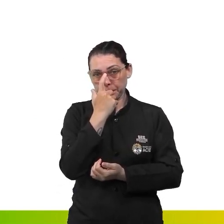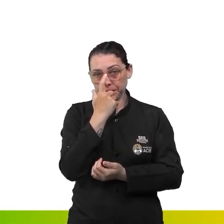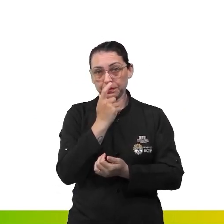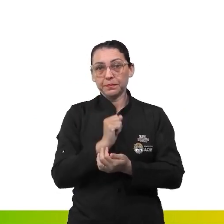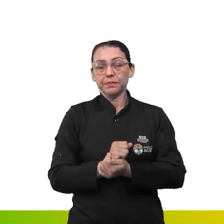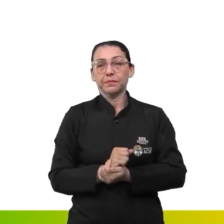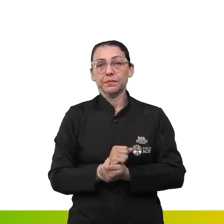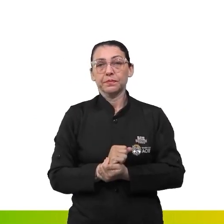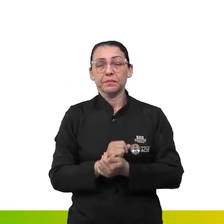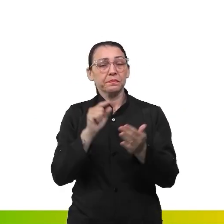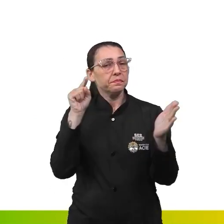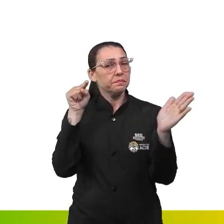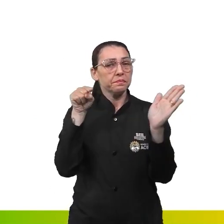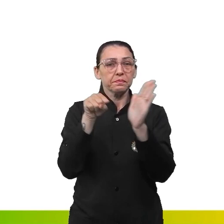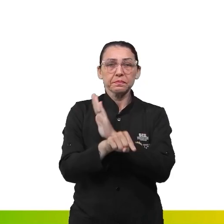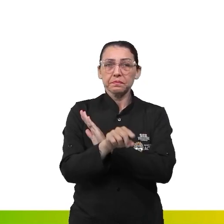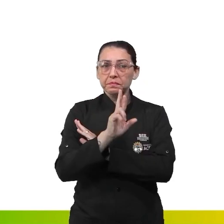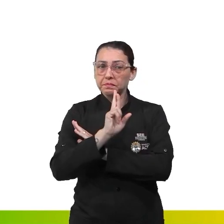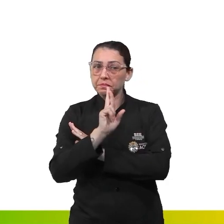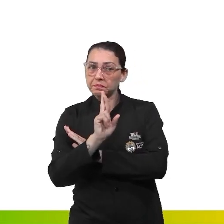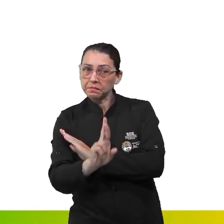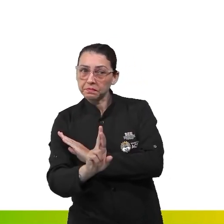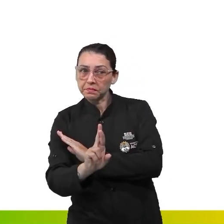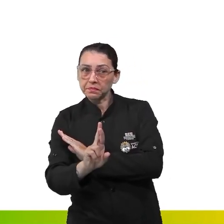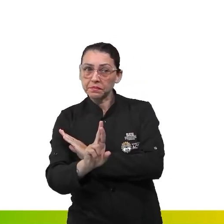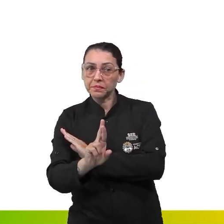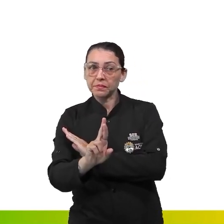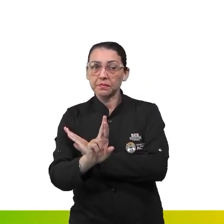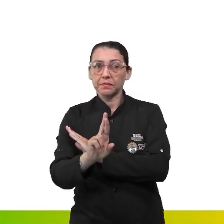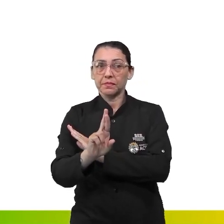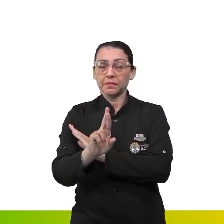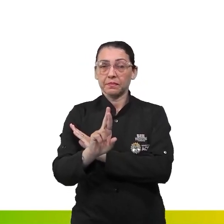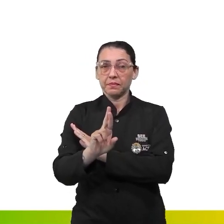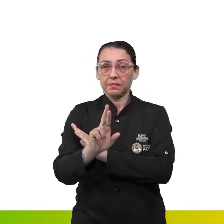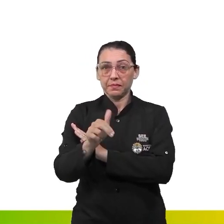a pergunta A está respondida.